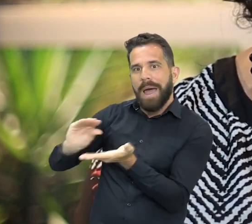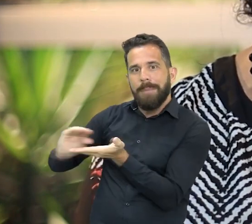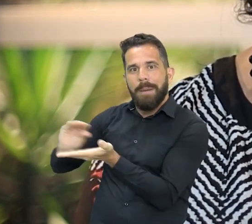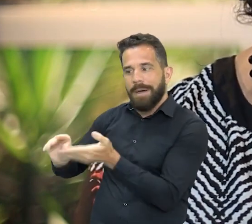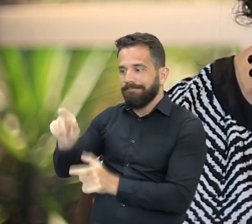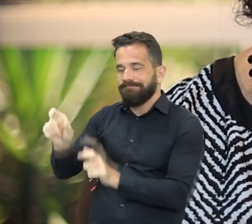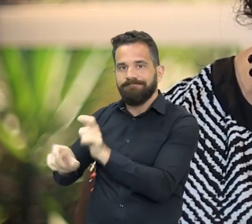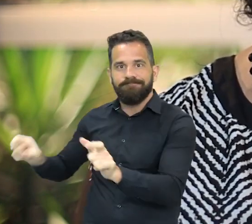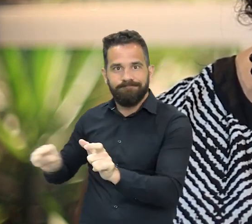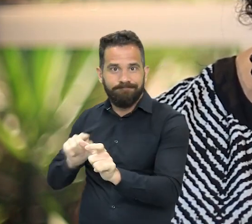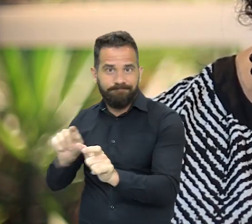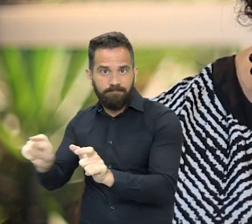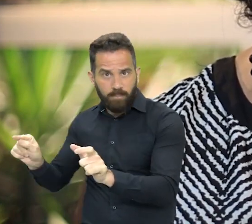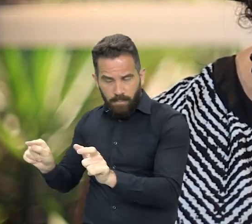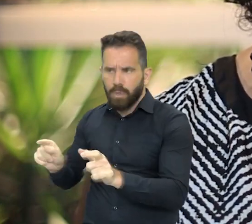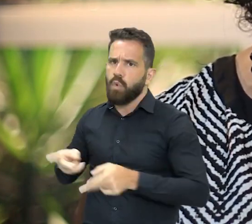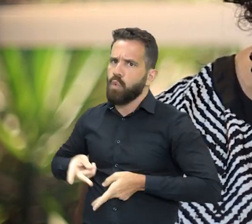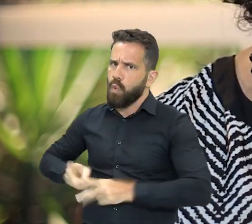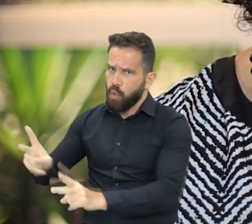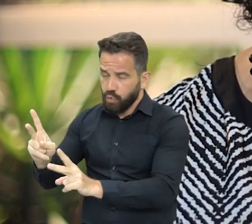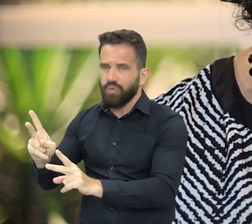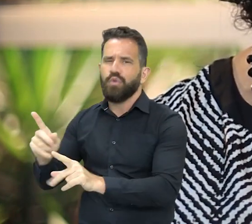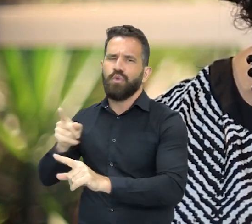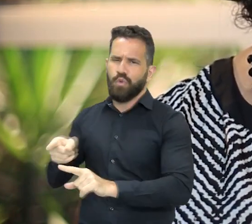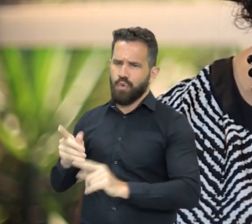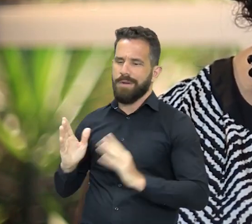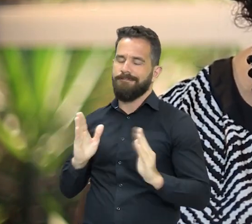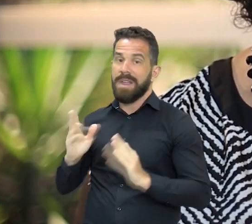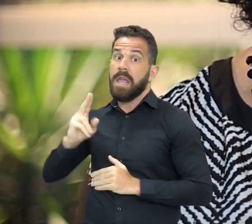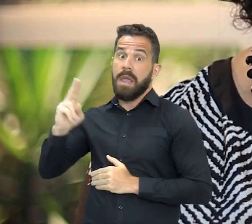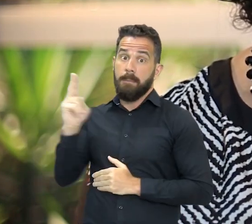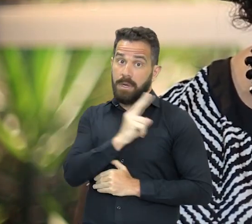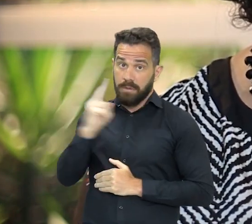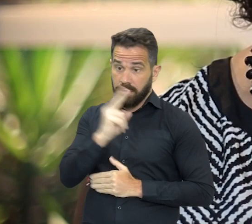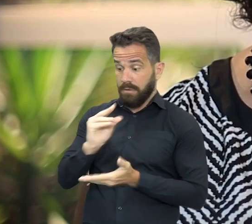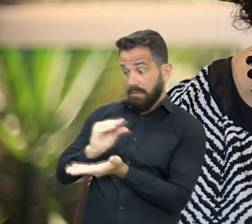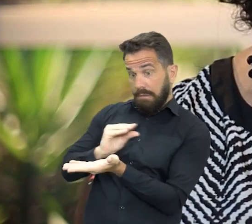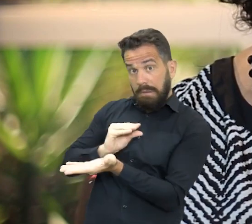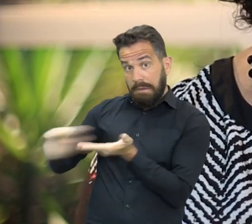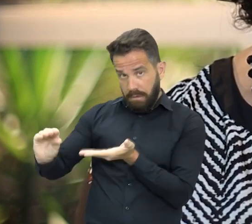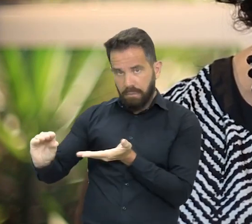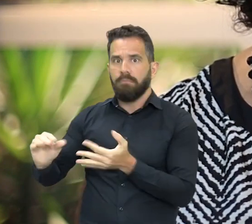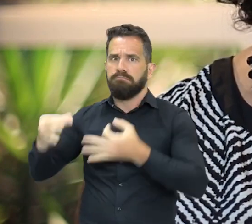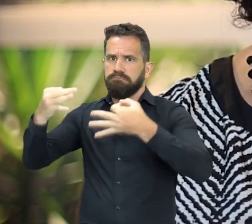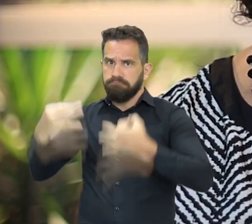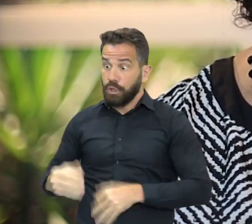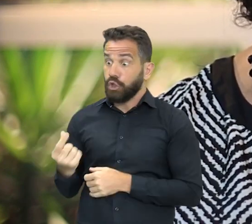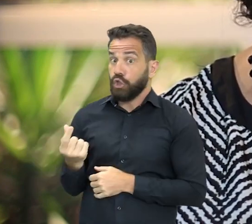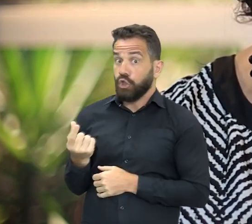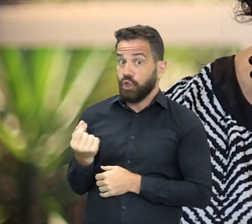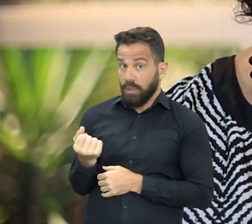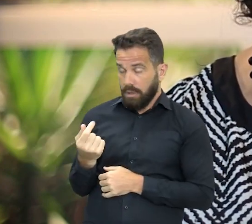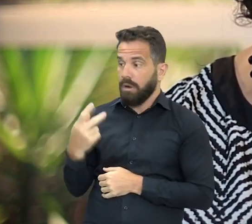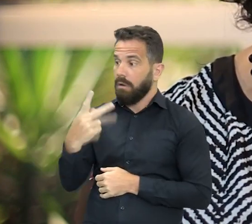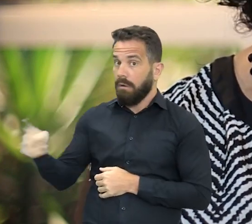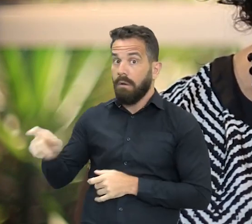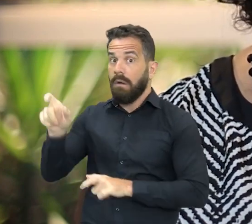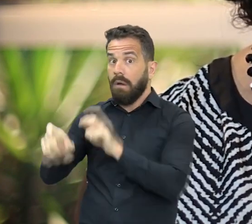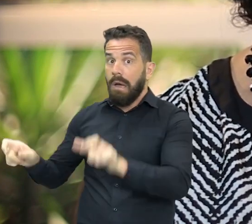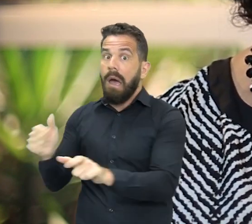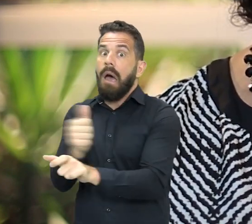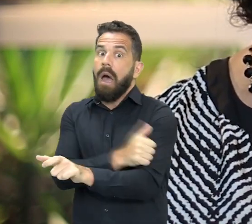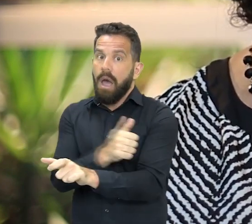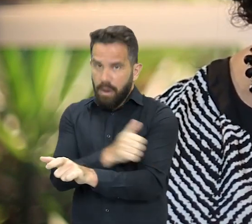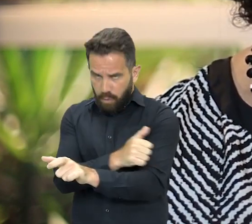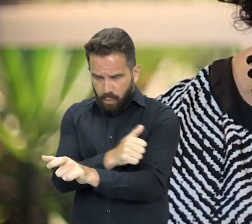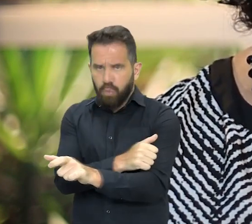continuamos mantendo o pacote de dados, o plano de conectividade emergencial pago em espécie, em valores, para